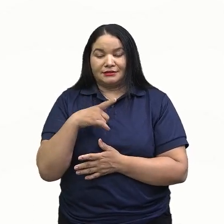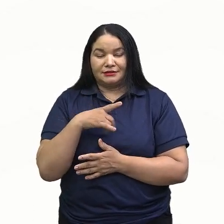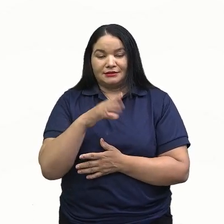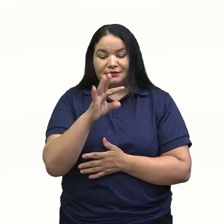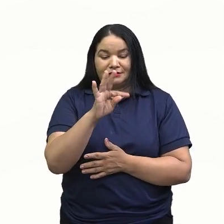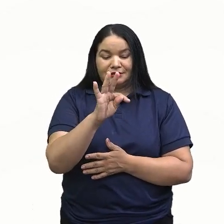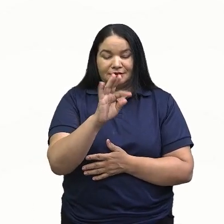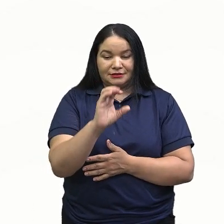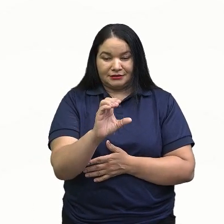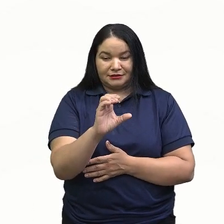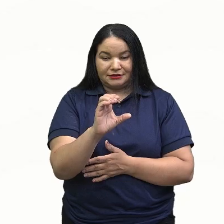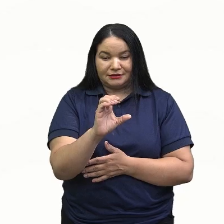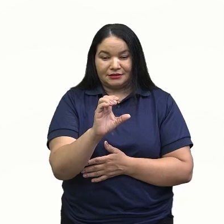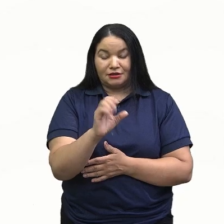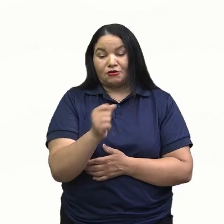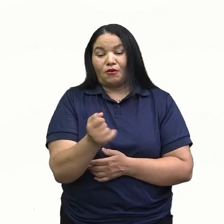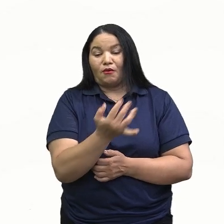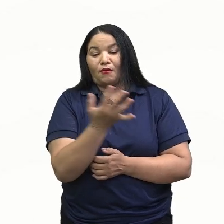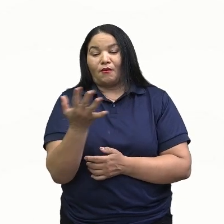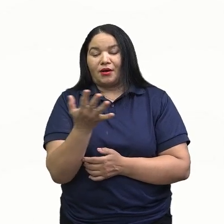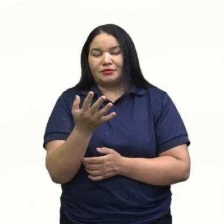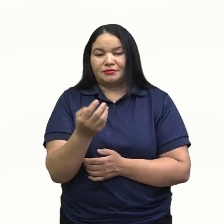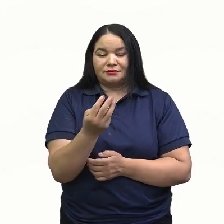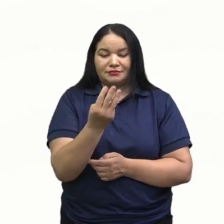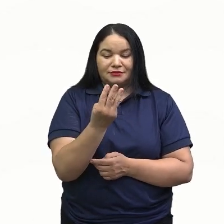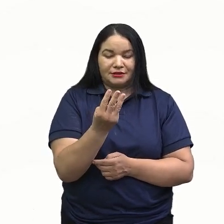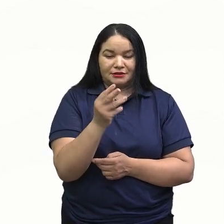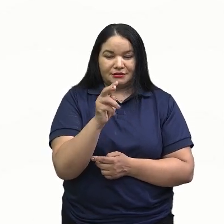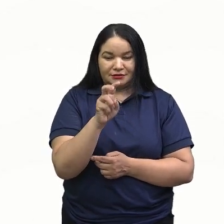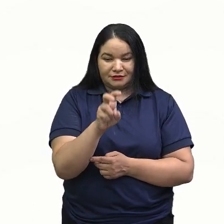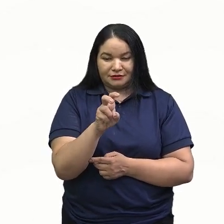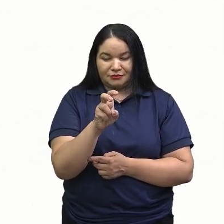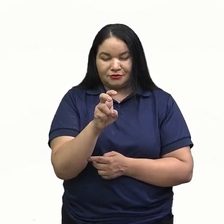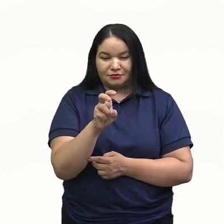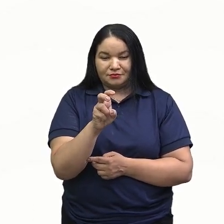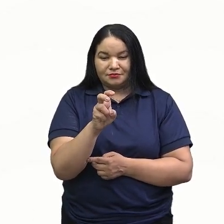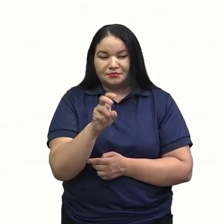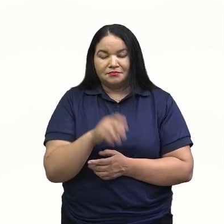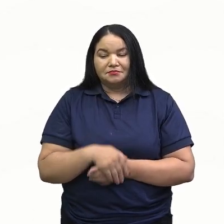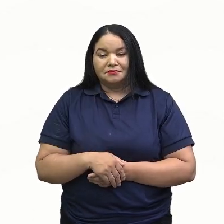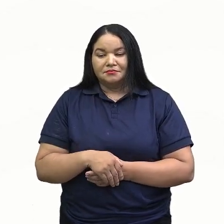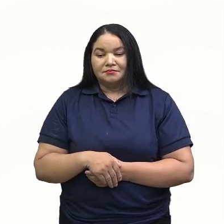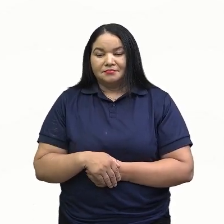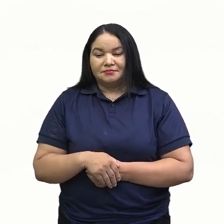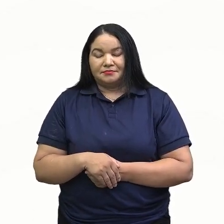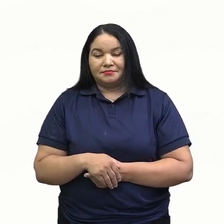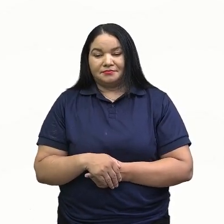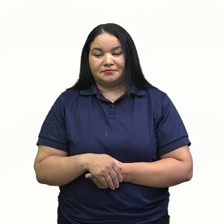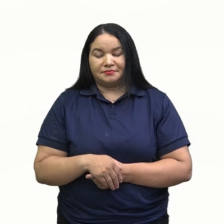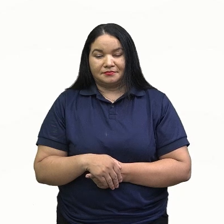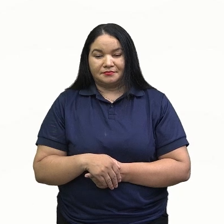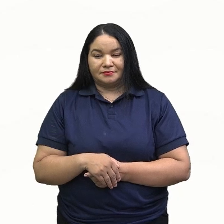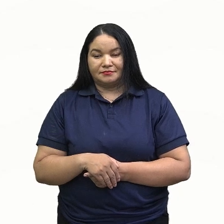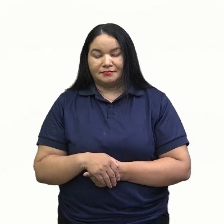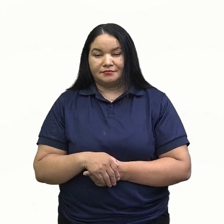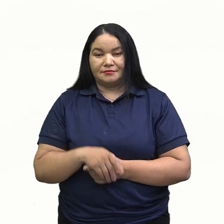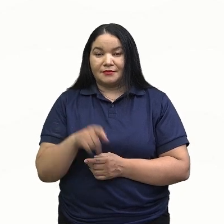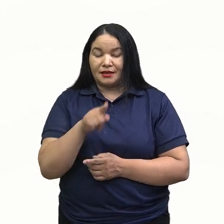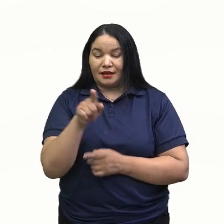TC que vale quanto? 35 graus Celsius. Você